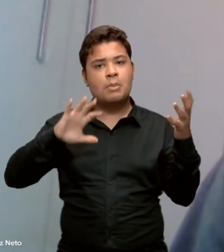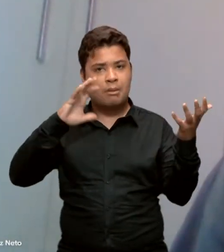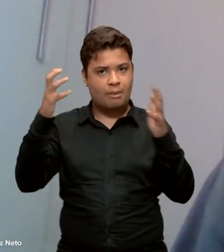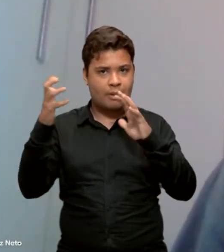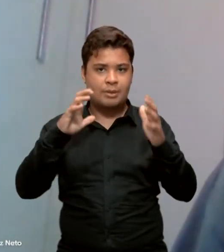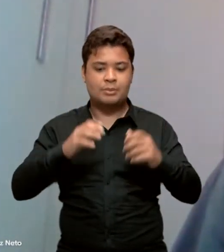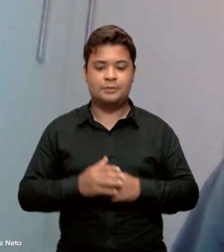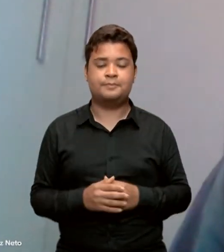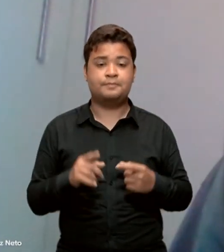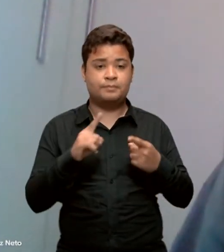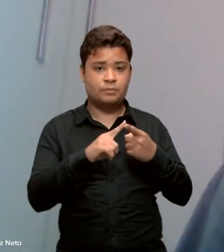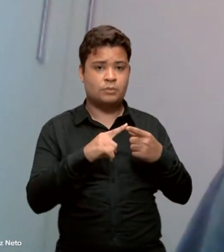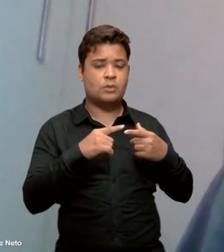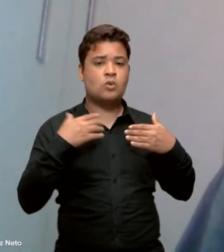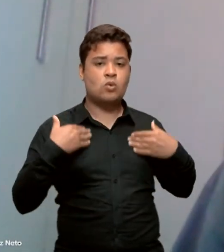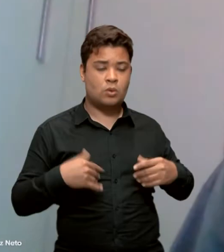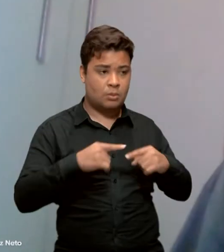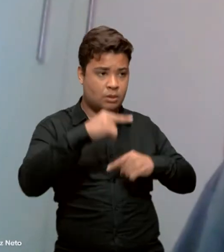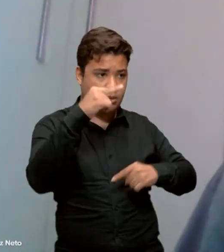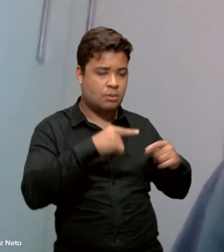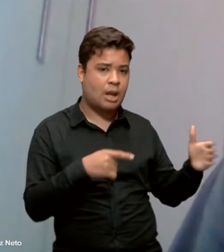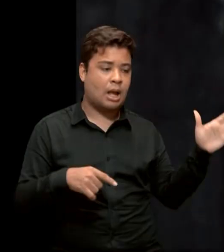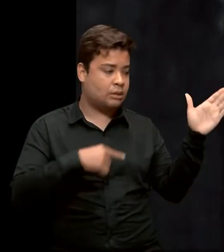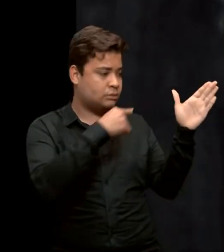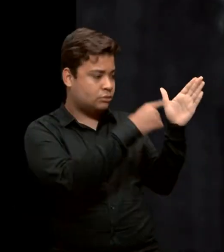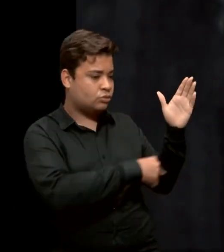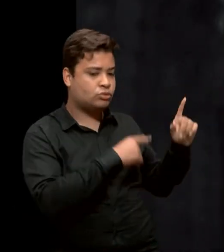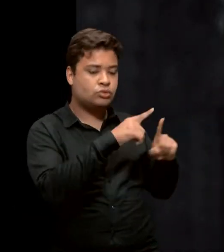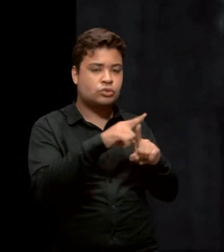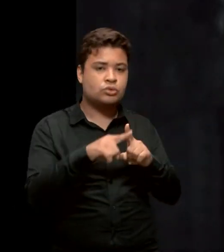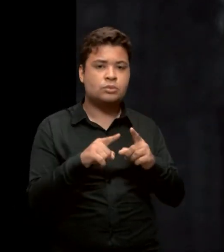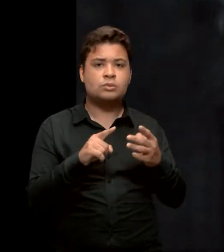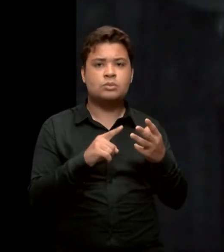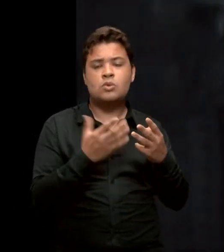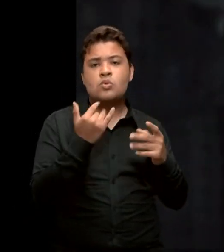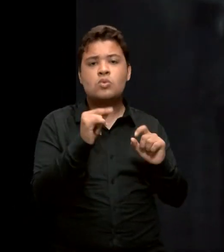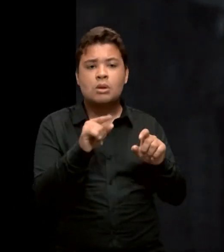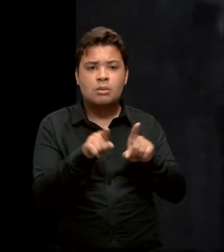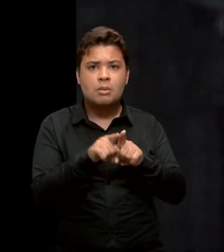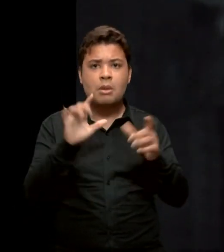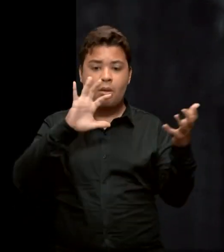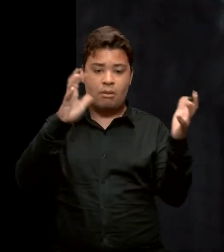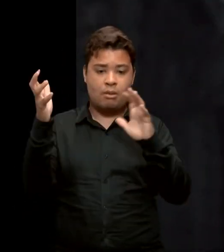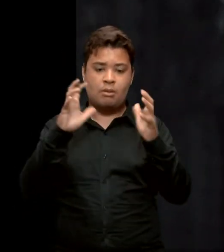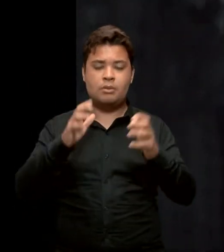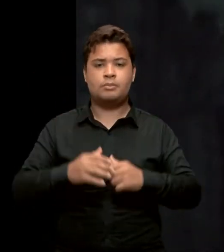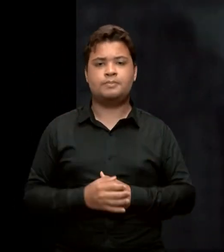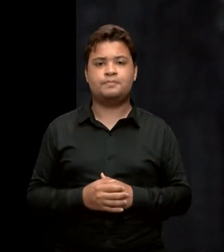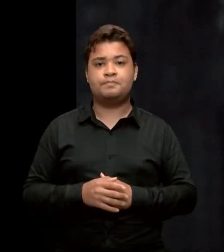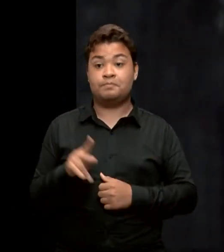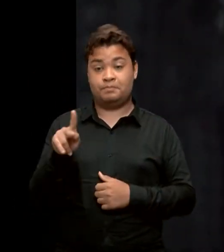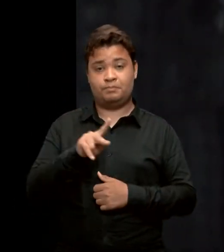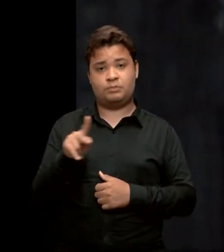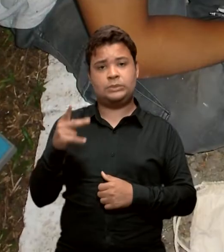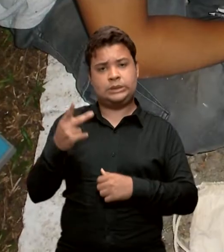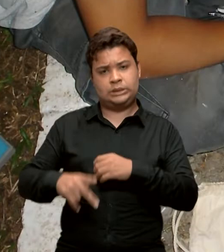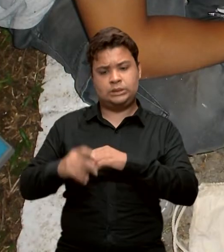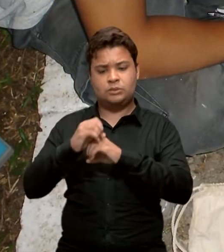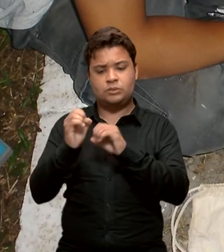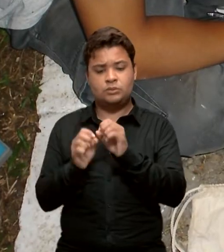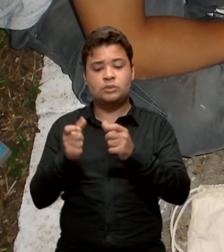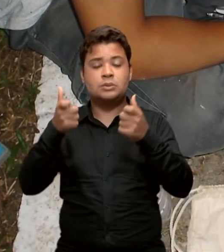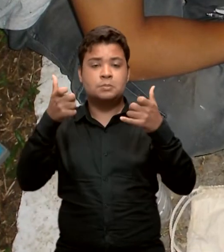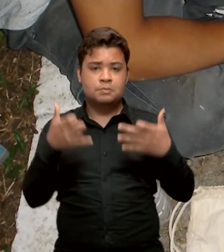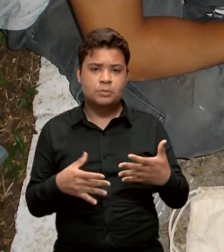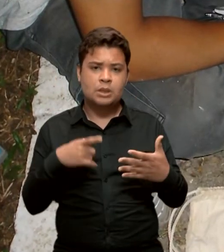corpo, a morfologia da asa, a dieta e o clima. Para José Alexandre, professor do ICB da UFG, o progresso em